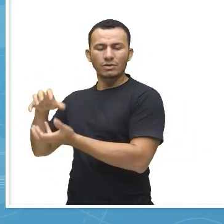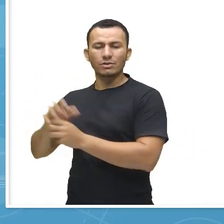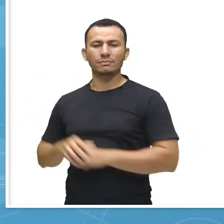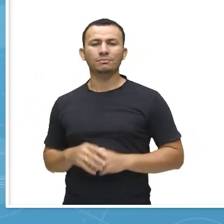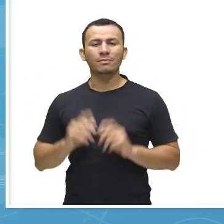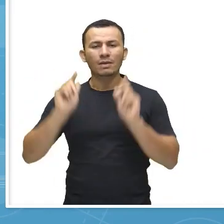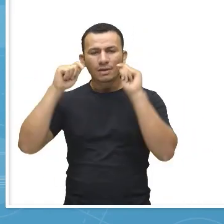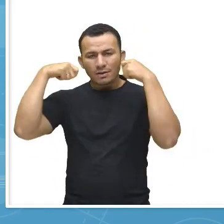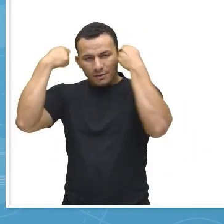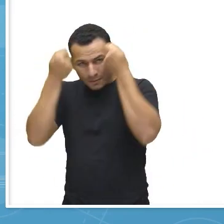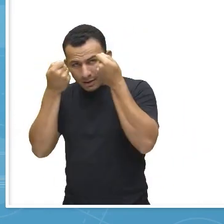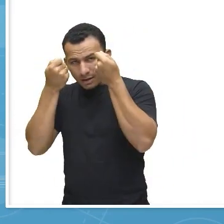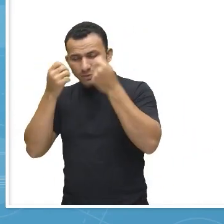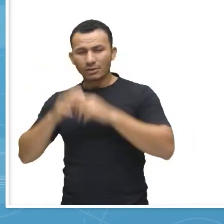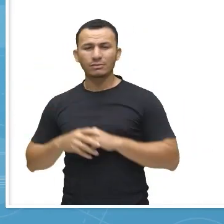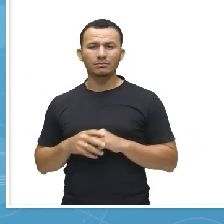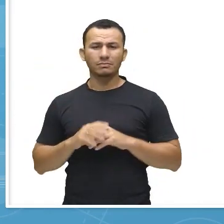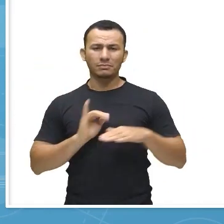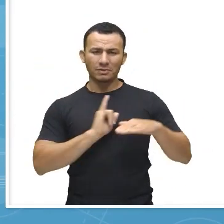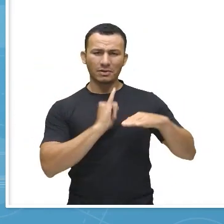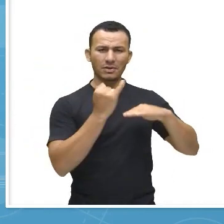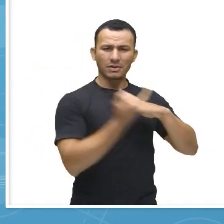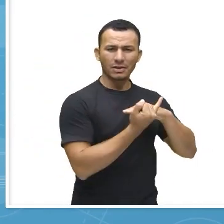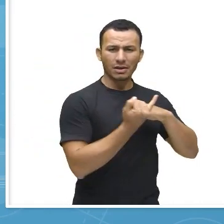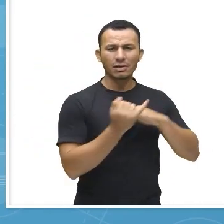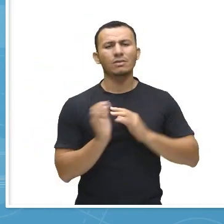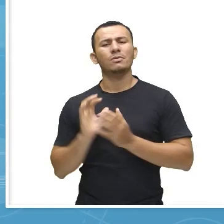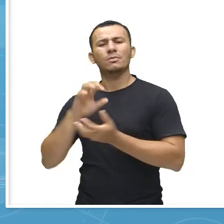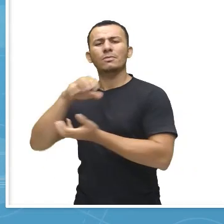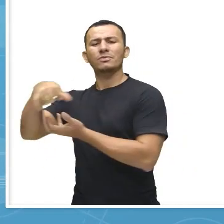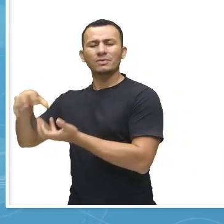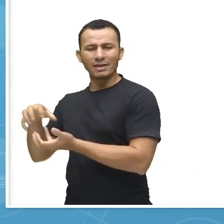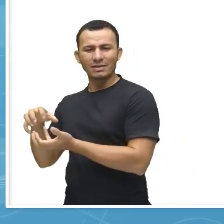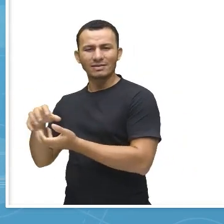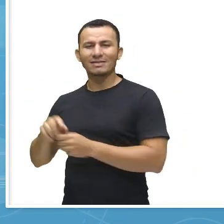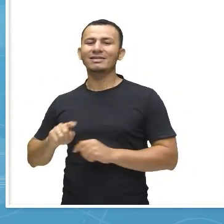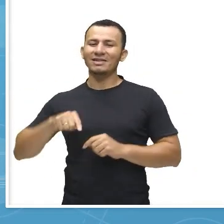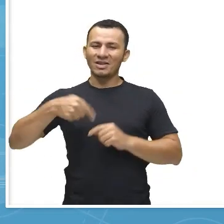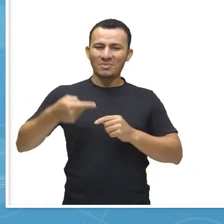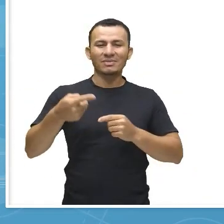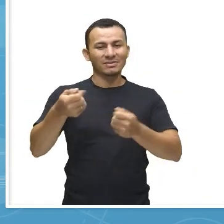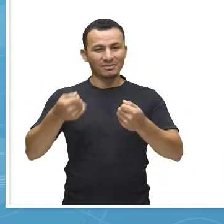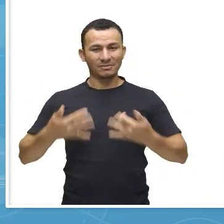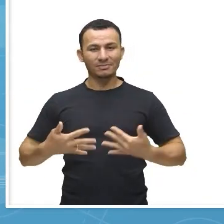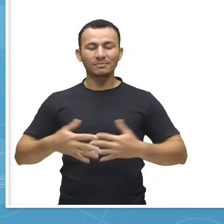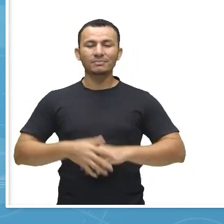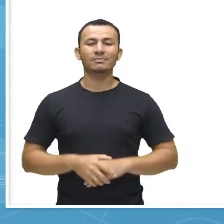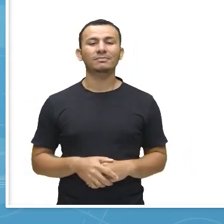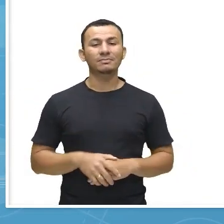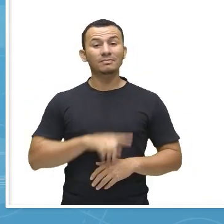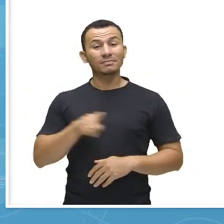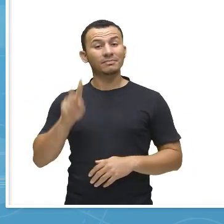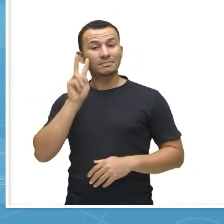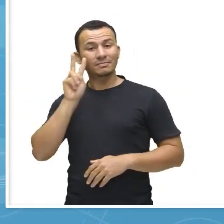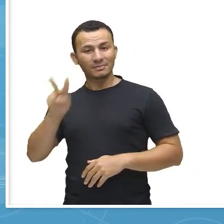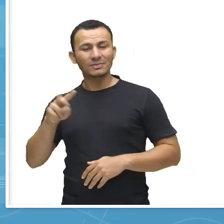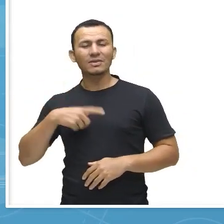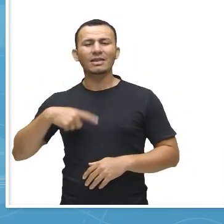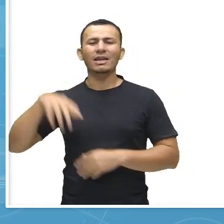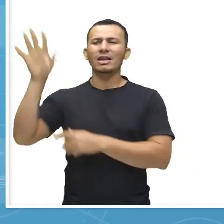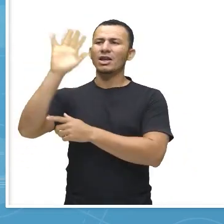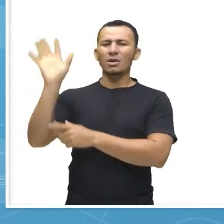Groenlândia é ilha ou é continente? Então, a gente vai ver esses detalhes daqui a pouco. Tá? Como a gente percebeu, a gente tem aí o mapa